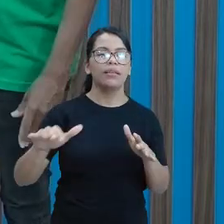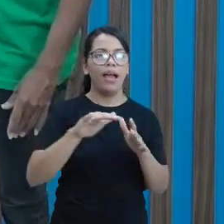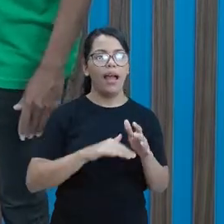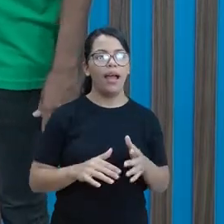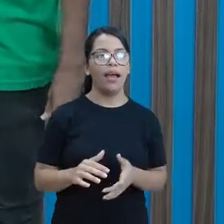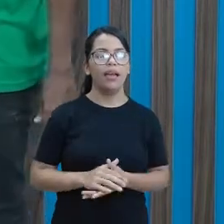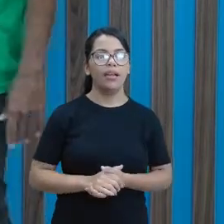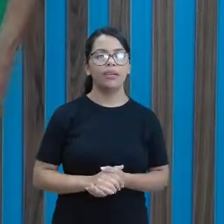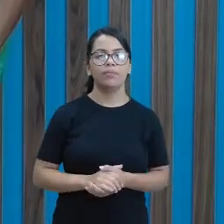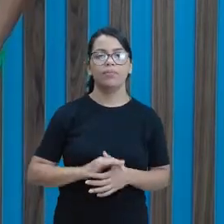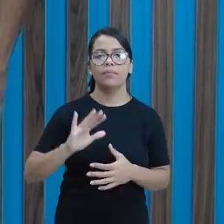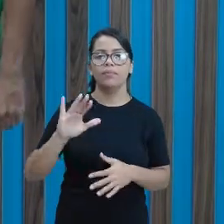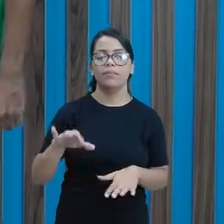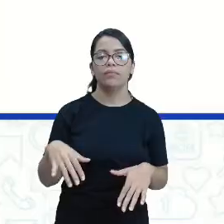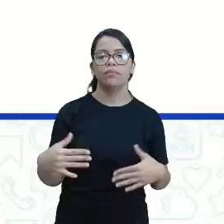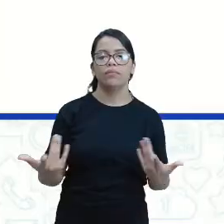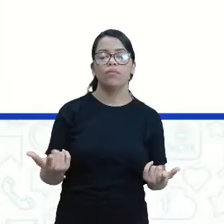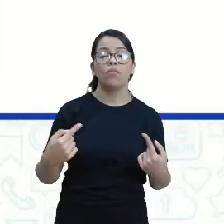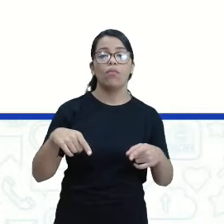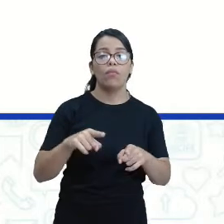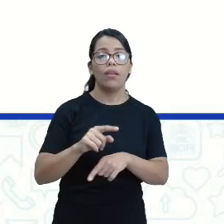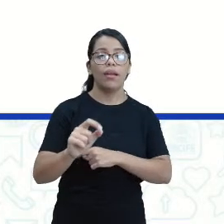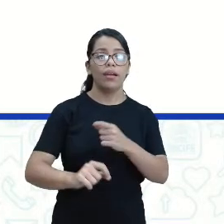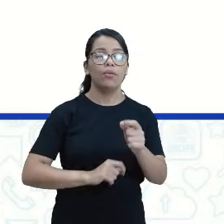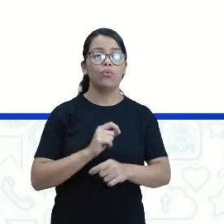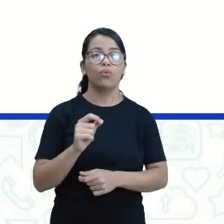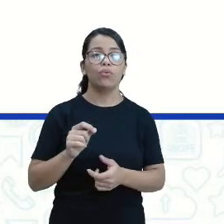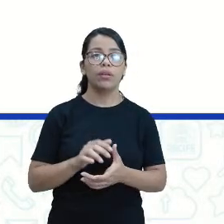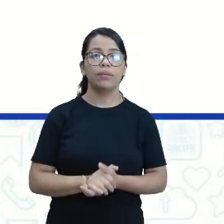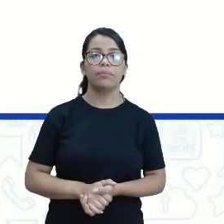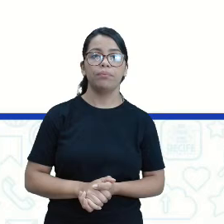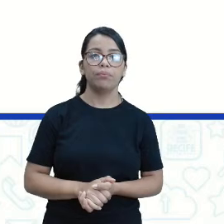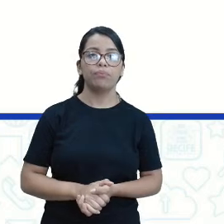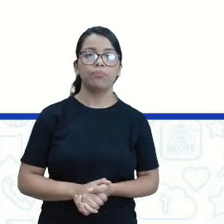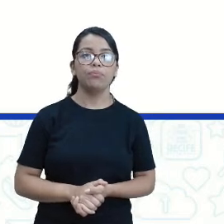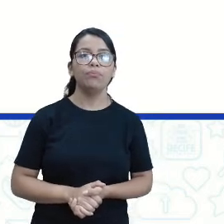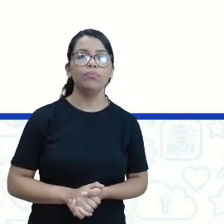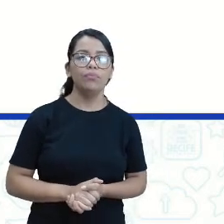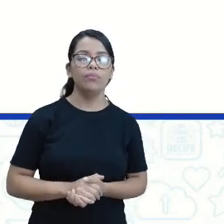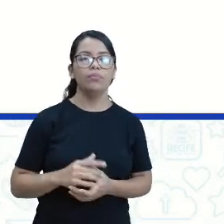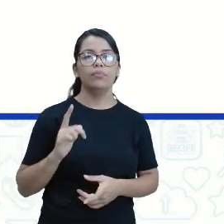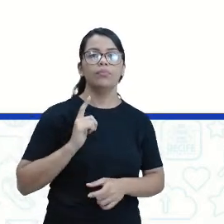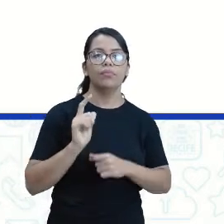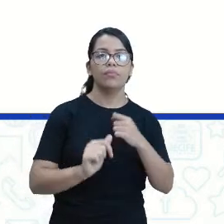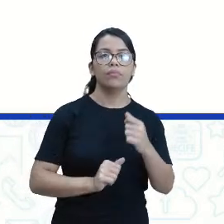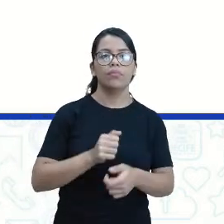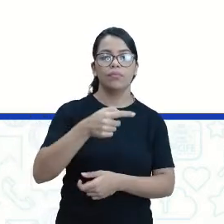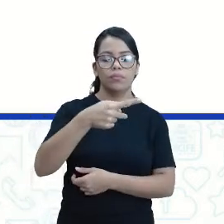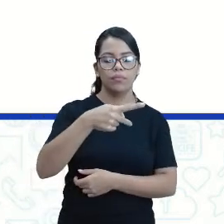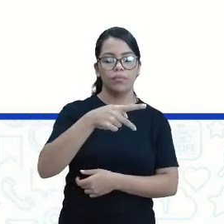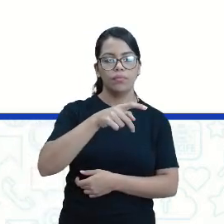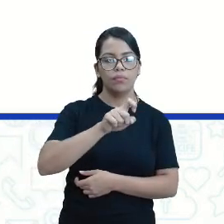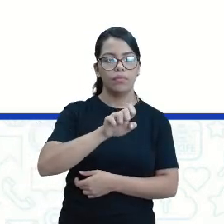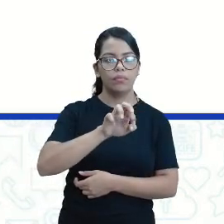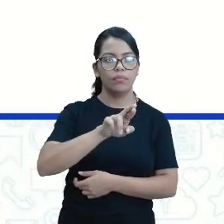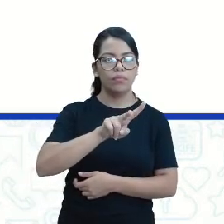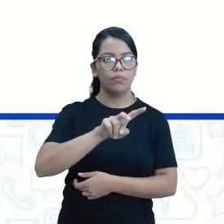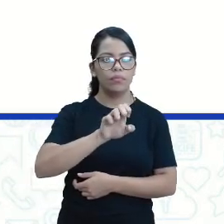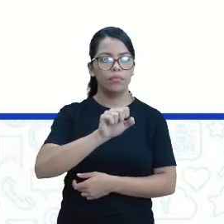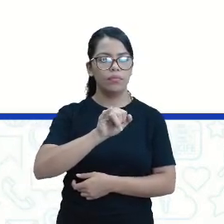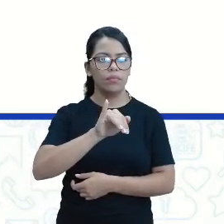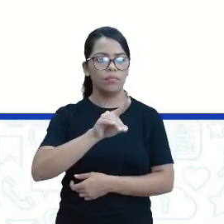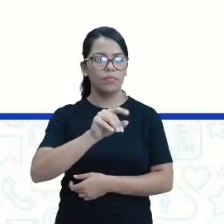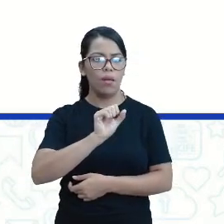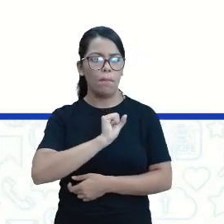Ou então, como perversidade, inclui pessoas na aldeia global e exclui milhares por falta de